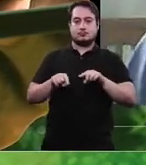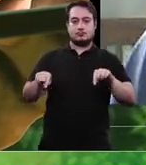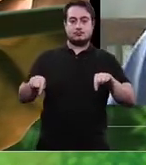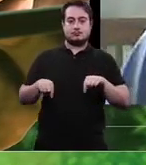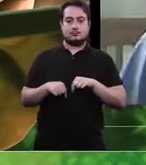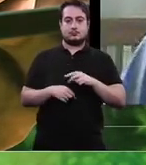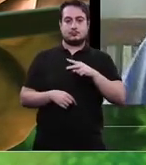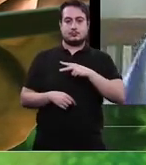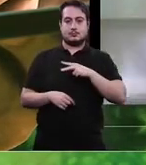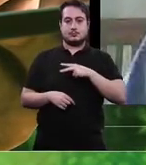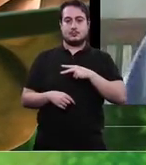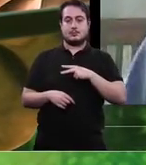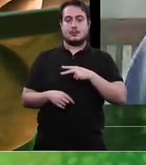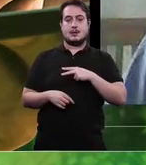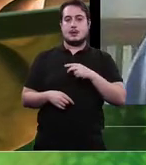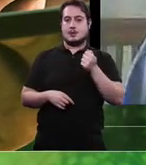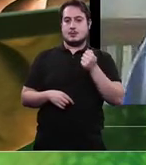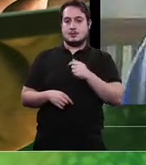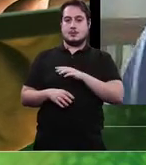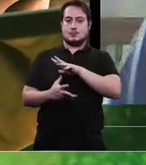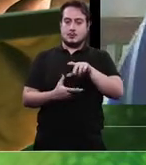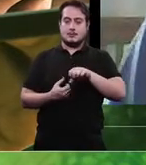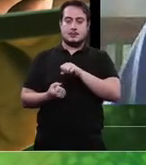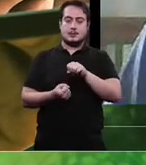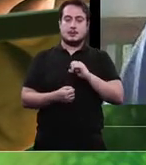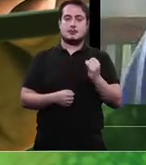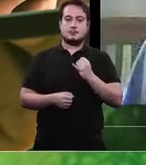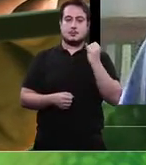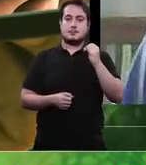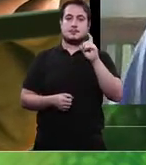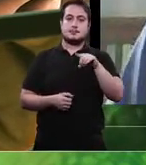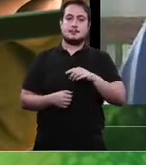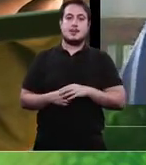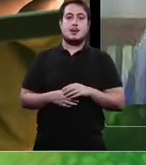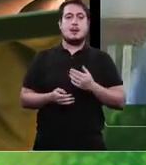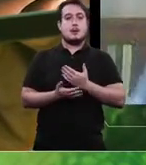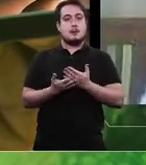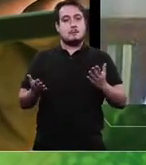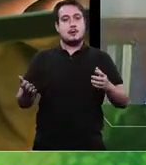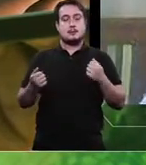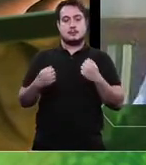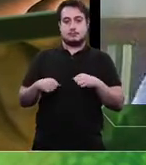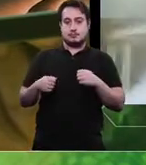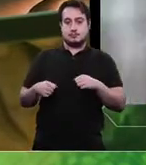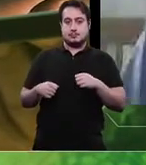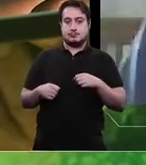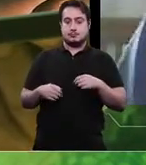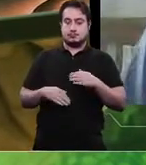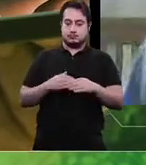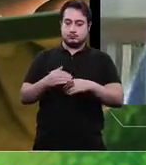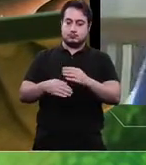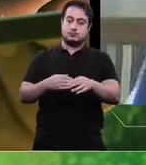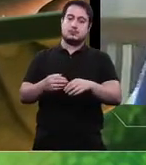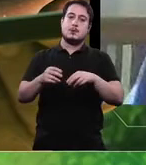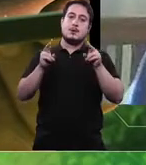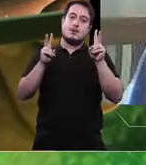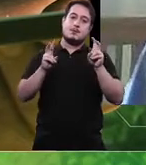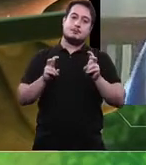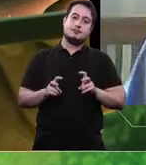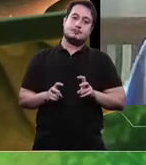maior sustentabilidade do que essa. Mas a gente precisa definir, sim, para o desenvolvimento, e como o tema é